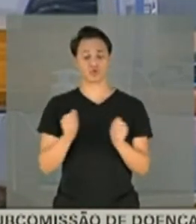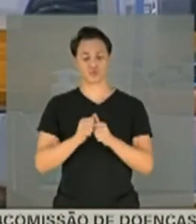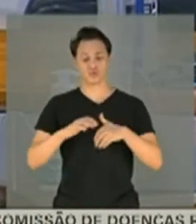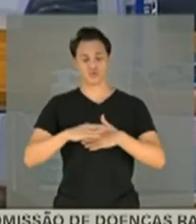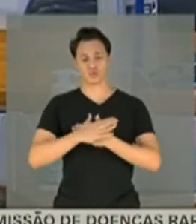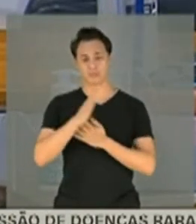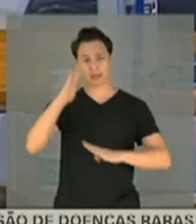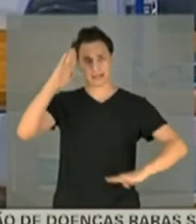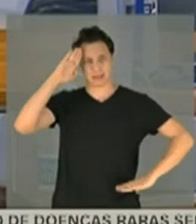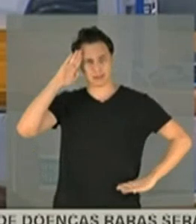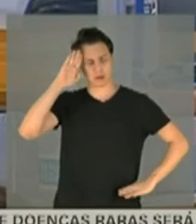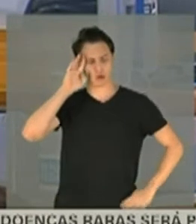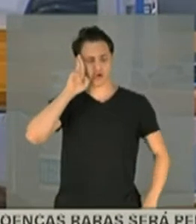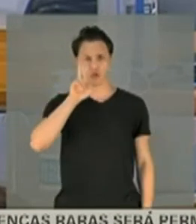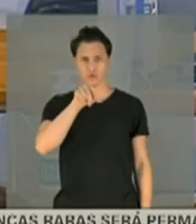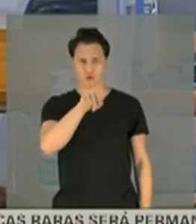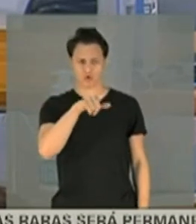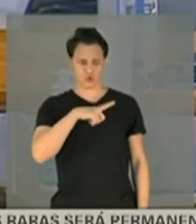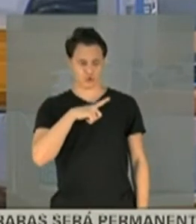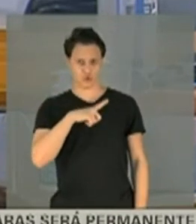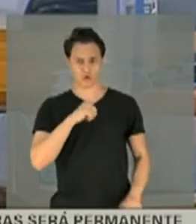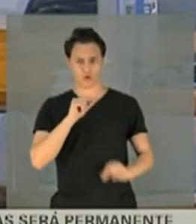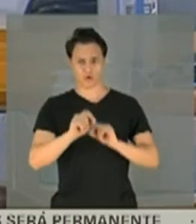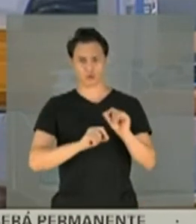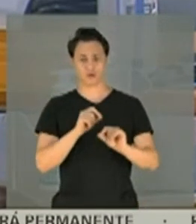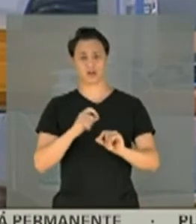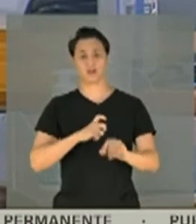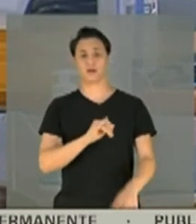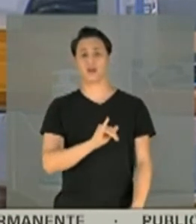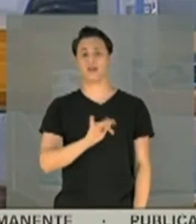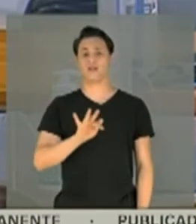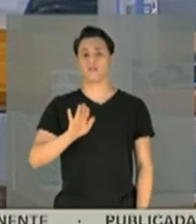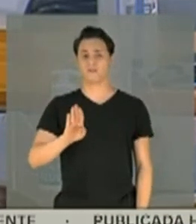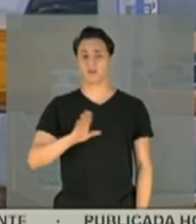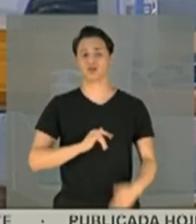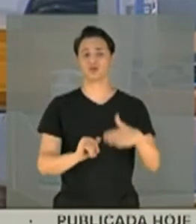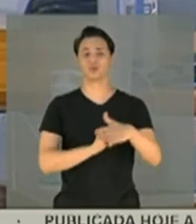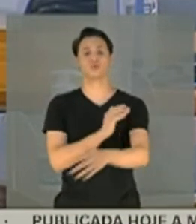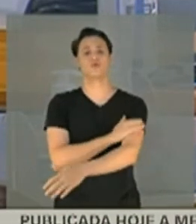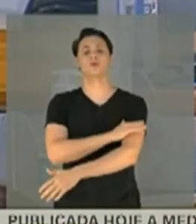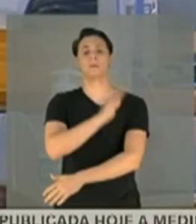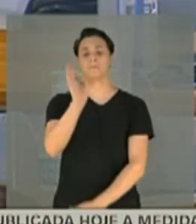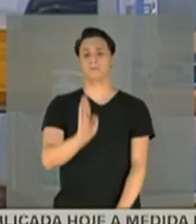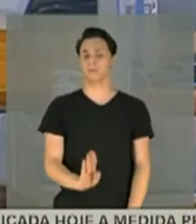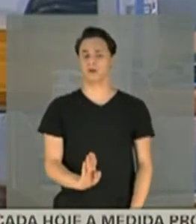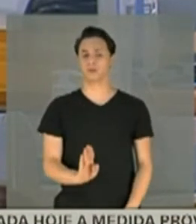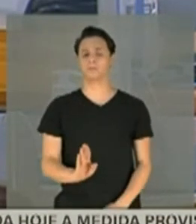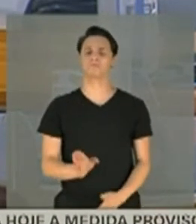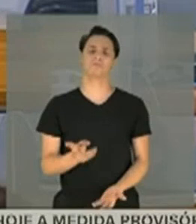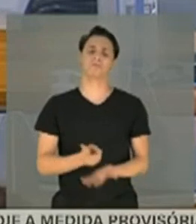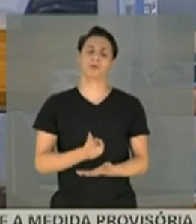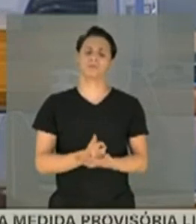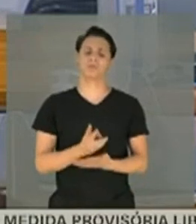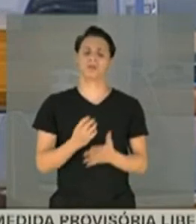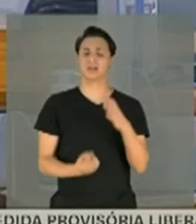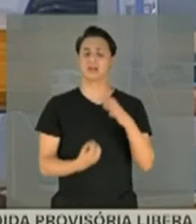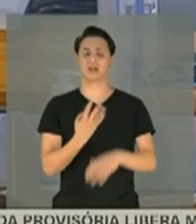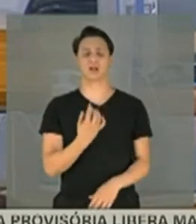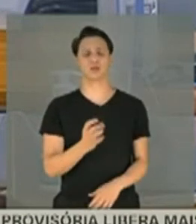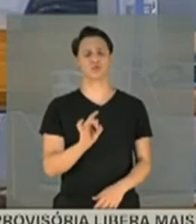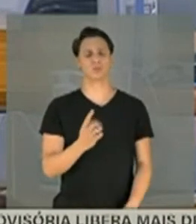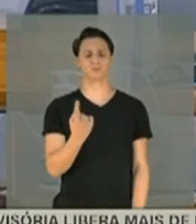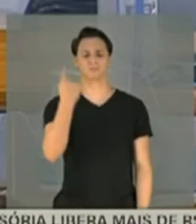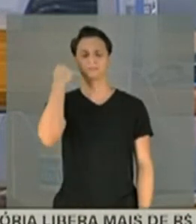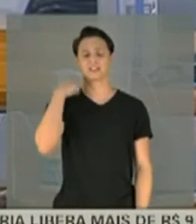como cartão de visitas o próprio Instituto Força Brasil, embora tenha sido criado só em setembro do